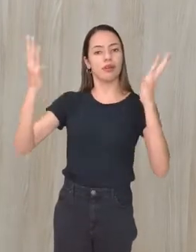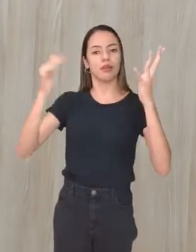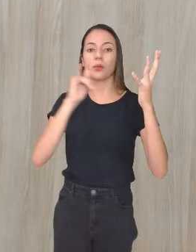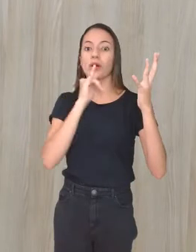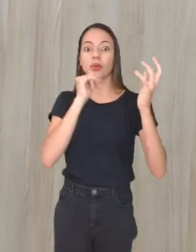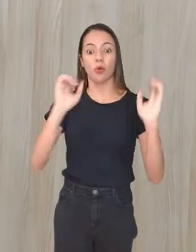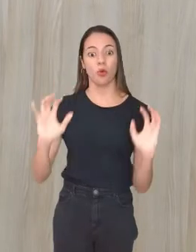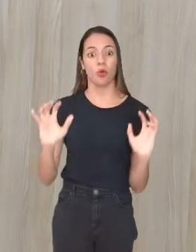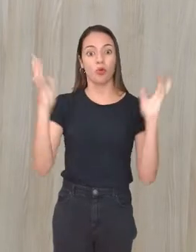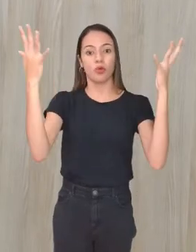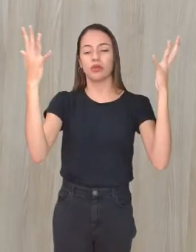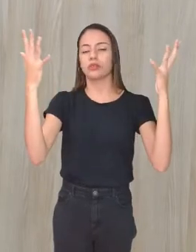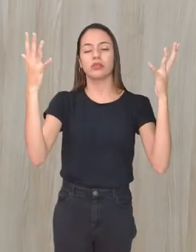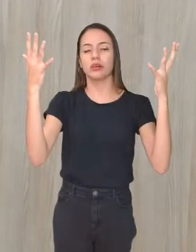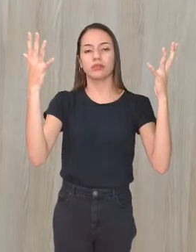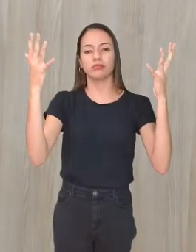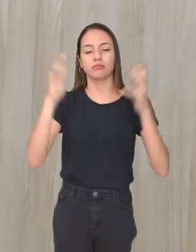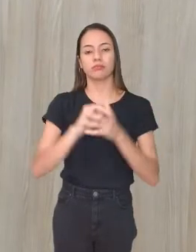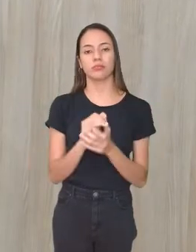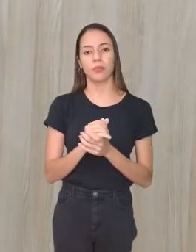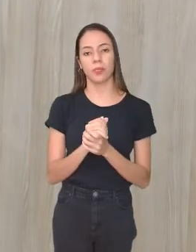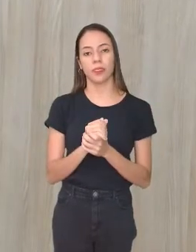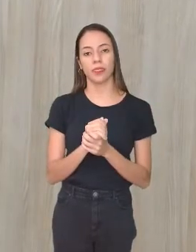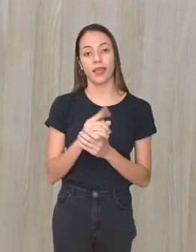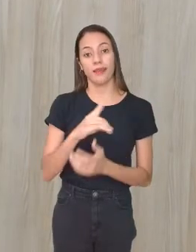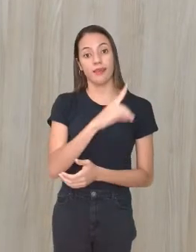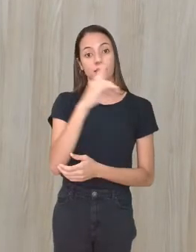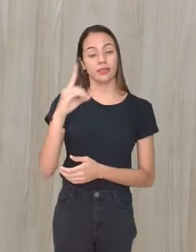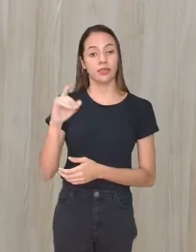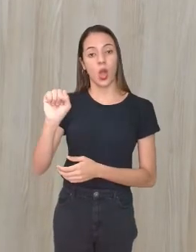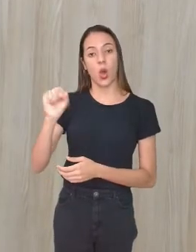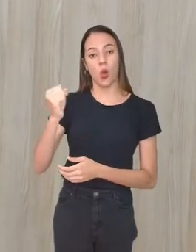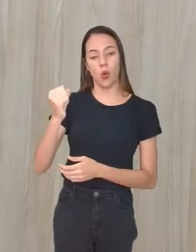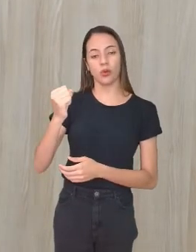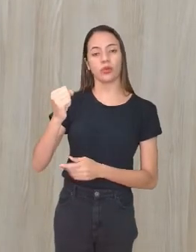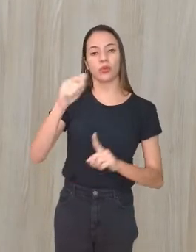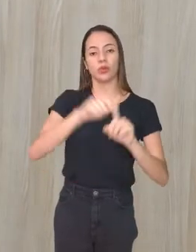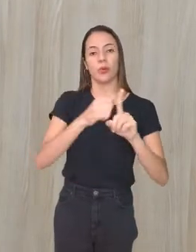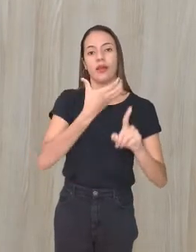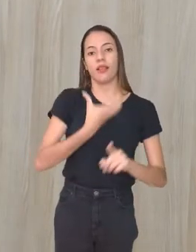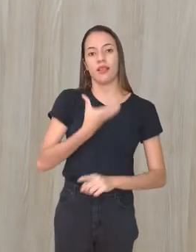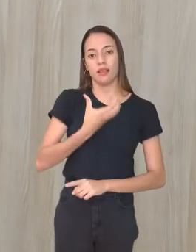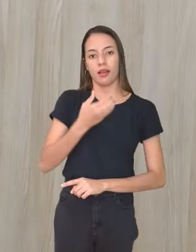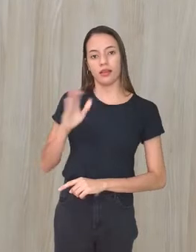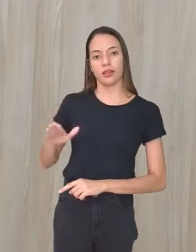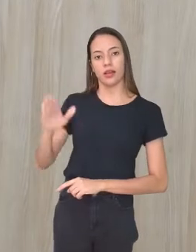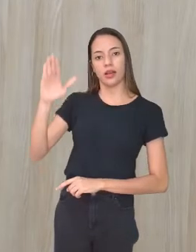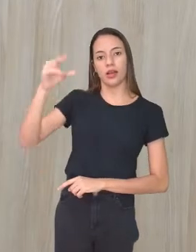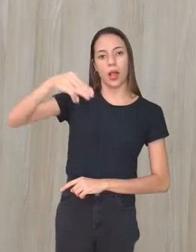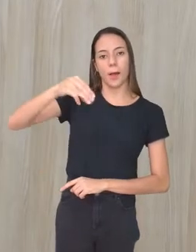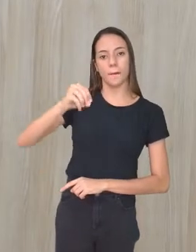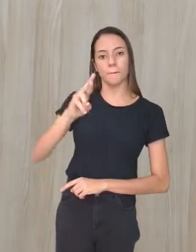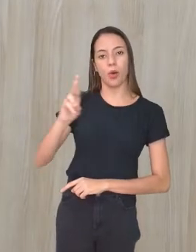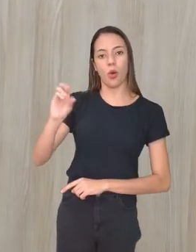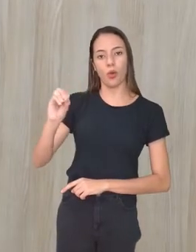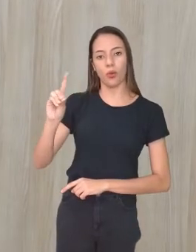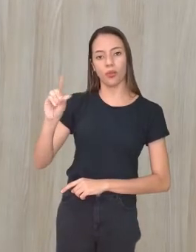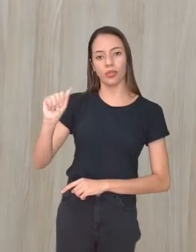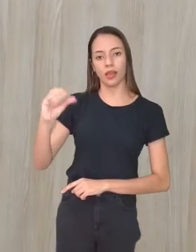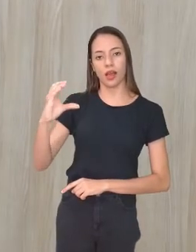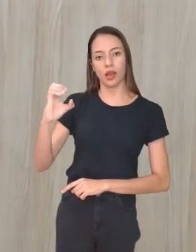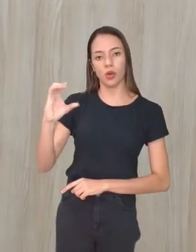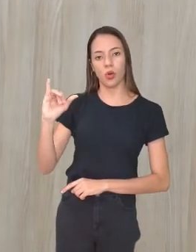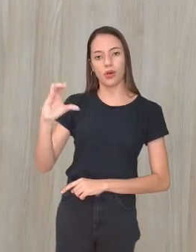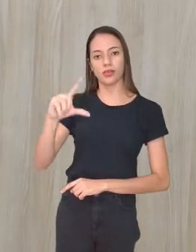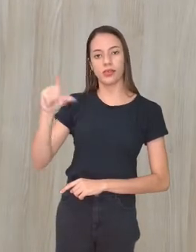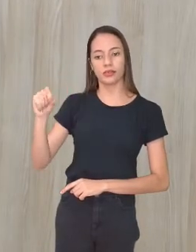grande do 8 de dezembro, que para o Morro da Conceição. Então, é algo bem importante, falando